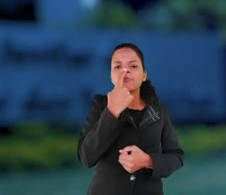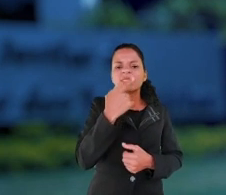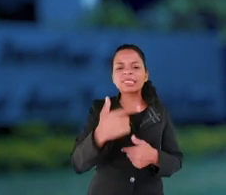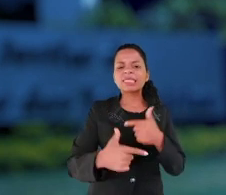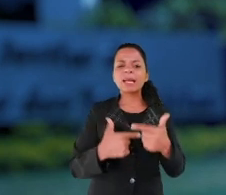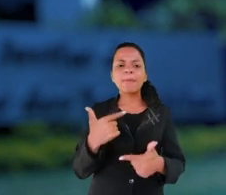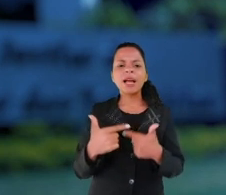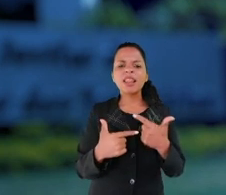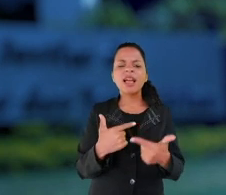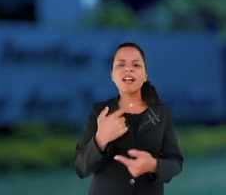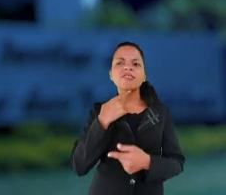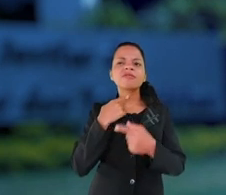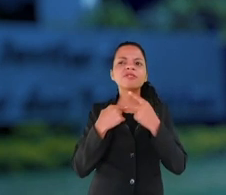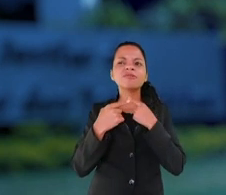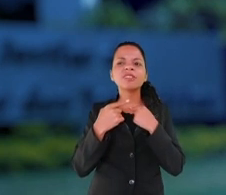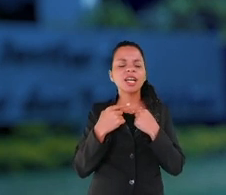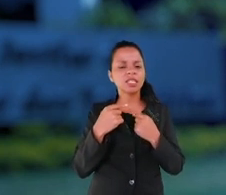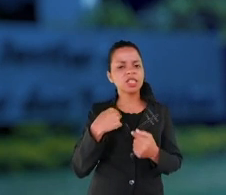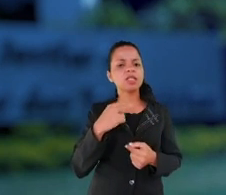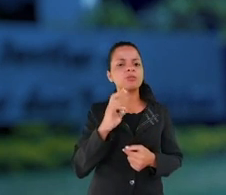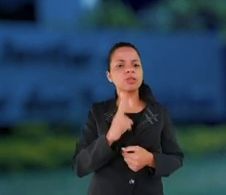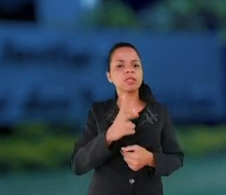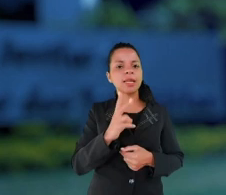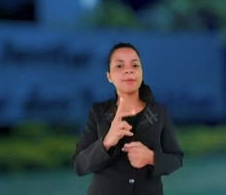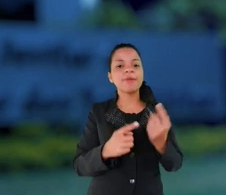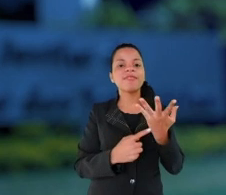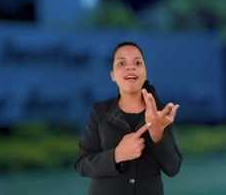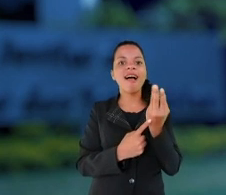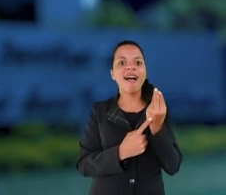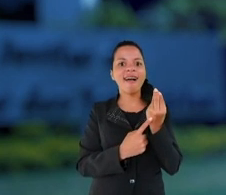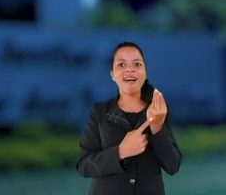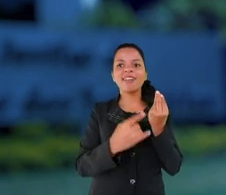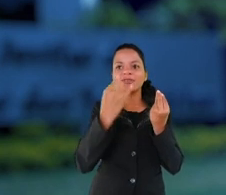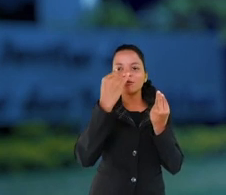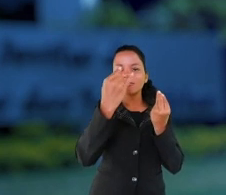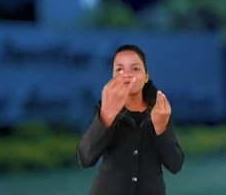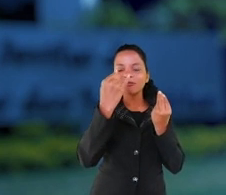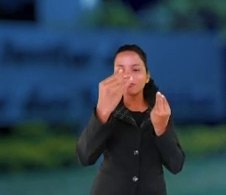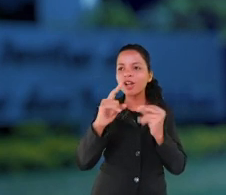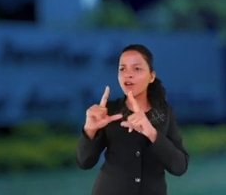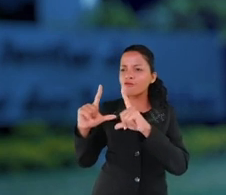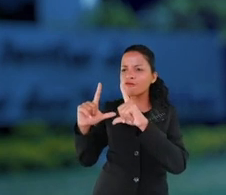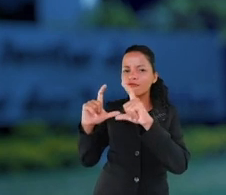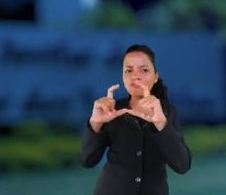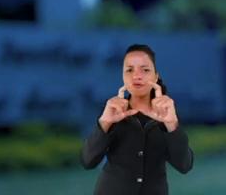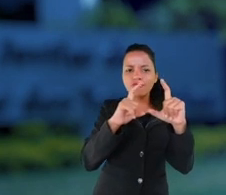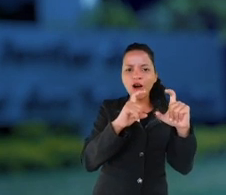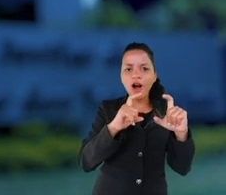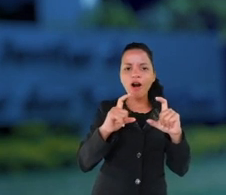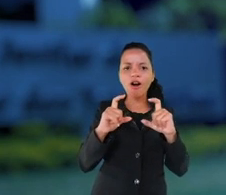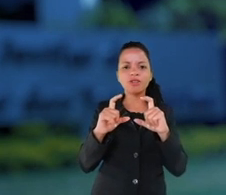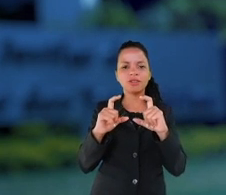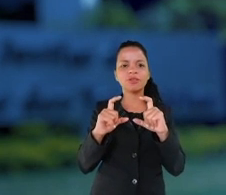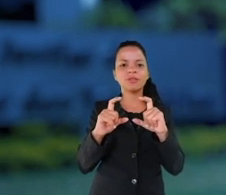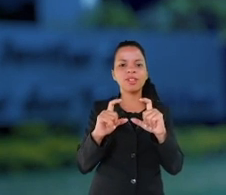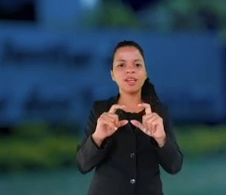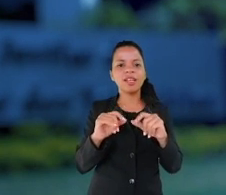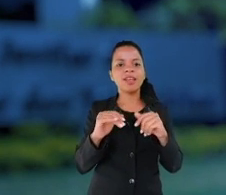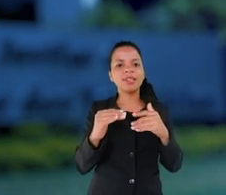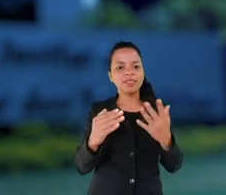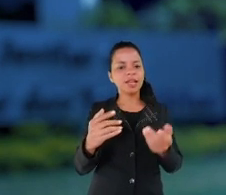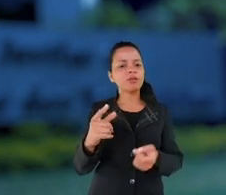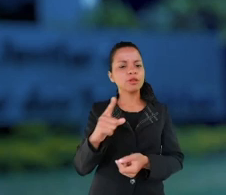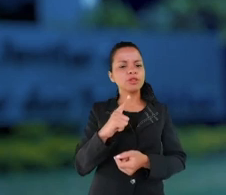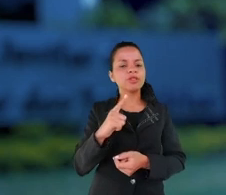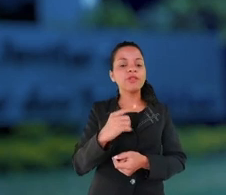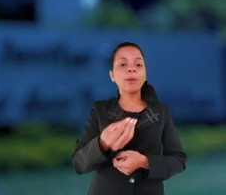sempre fotografei desde o começo da faculdade. E aí eu tive a oportunidade de aplicar para o intercâmbio